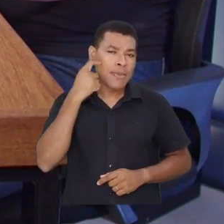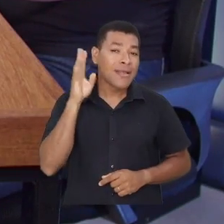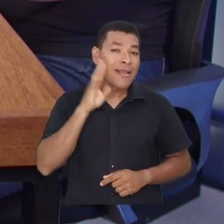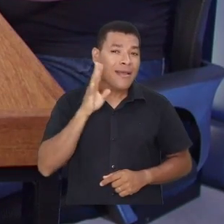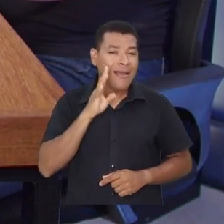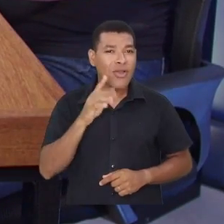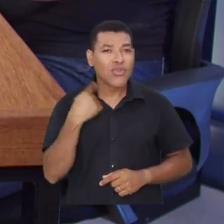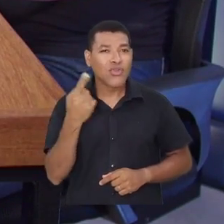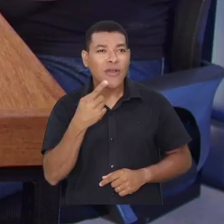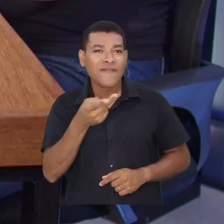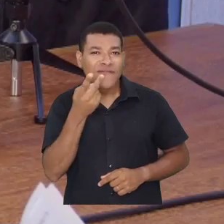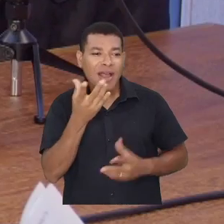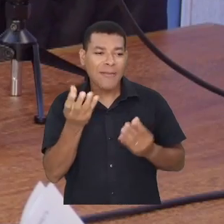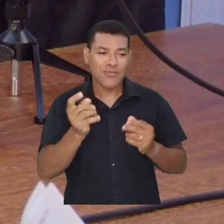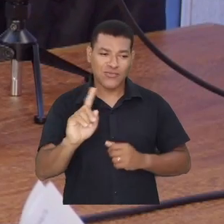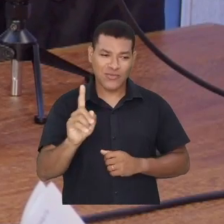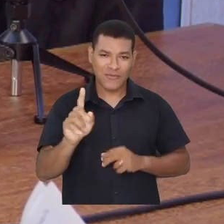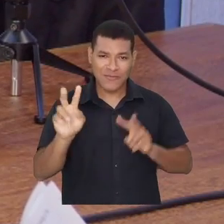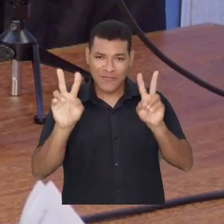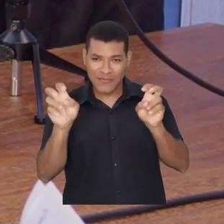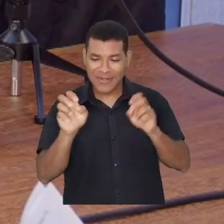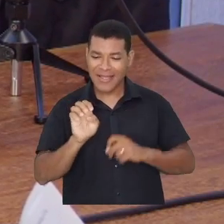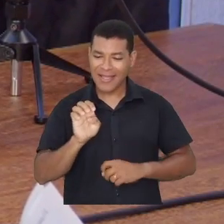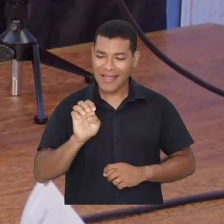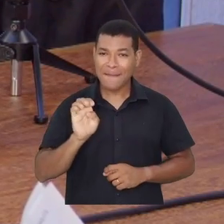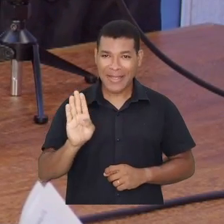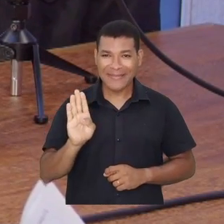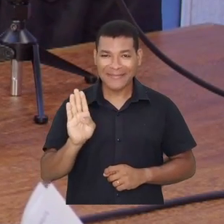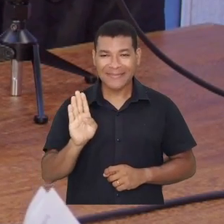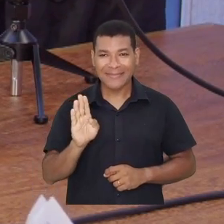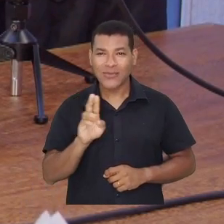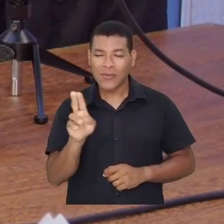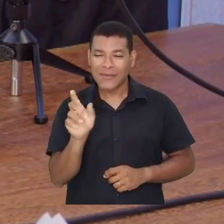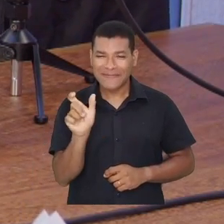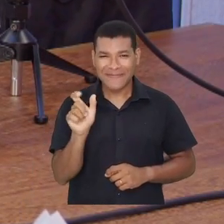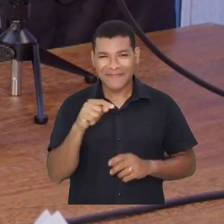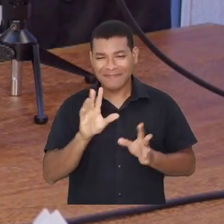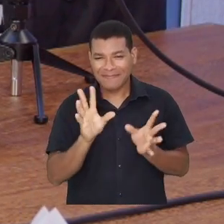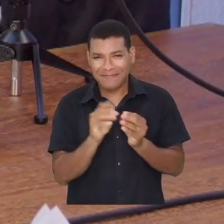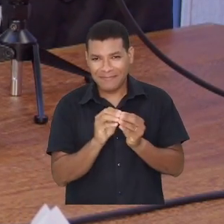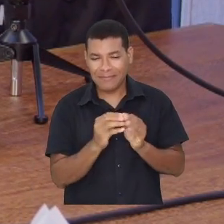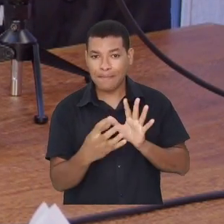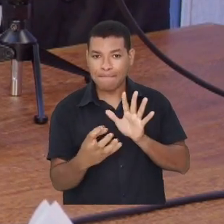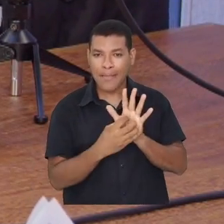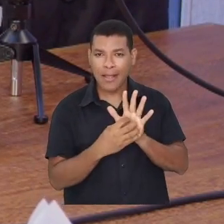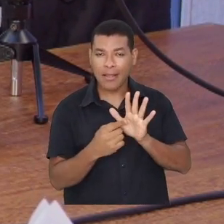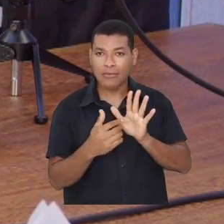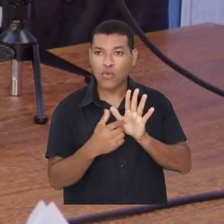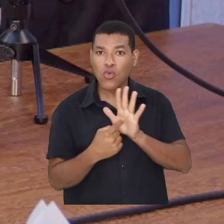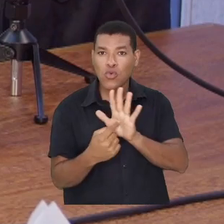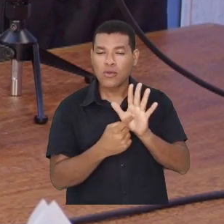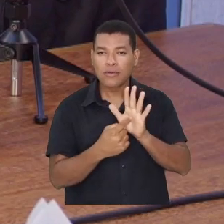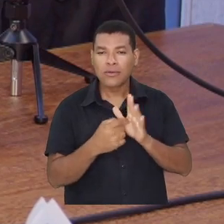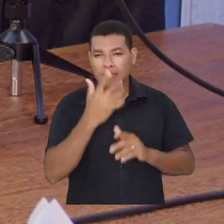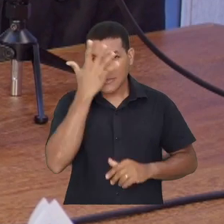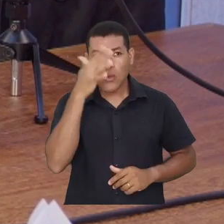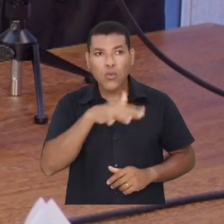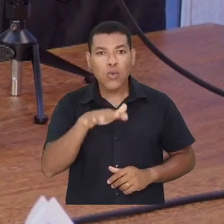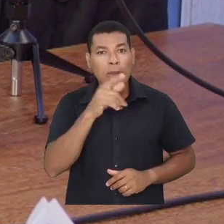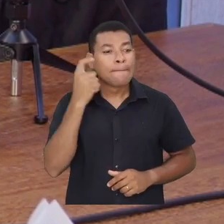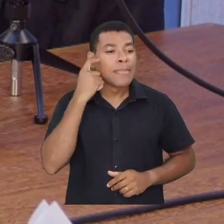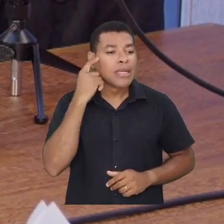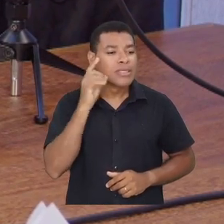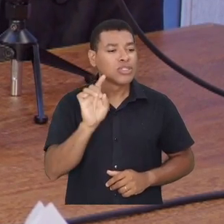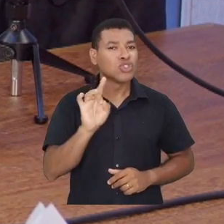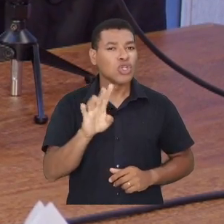não costuma falar tanto, quando fala de EB, de Employer Branding, não sei se você tem essa visão, mas eu sinto que as pessoas acham que é algo